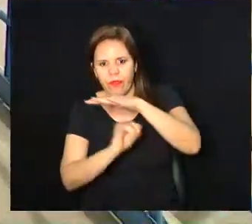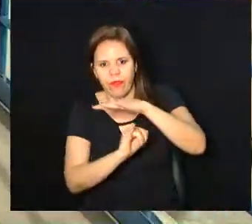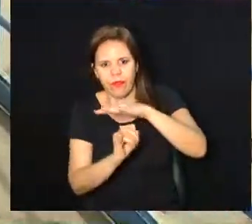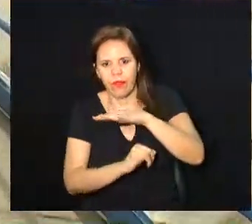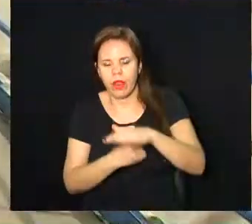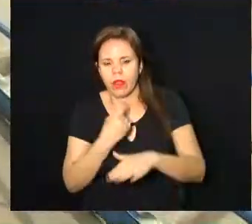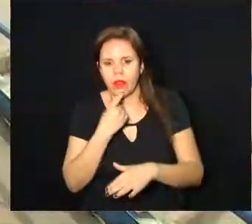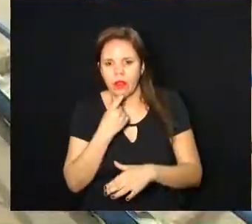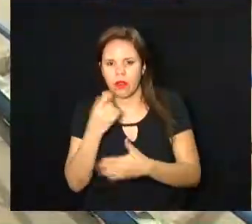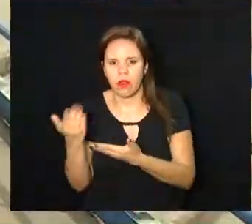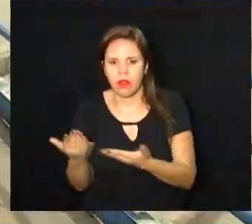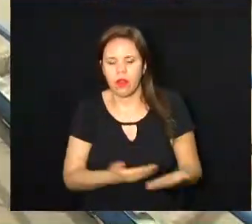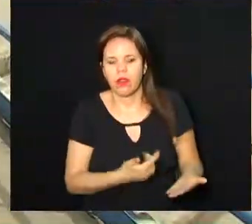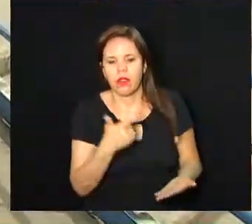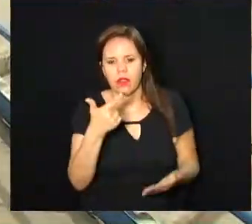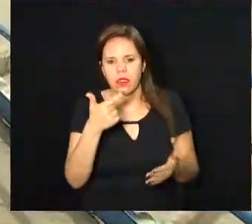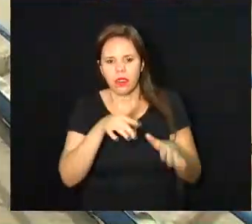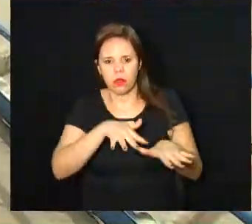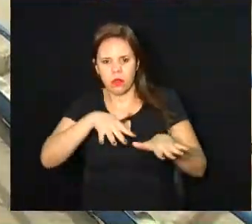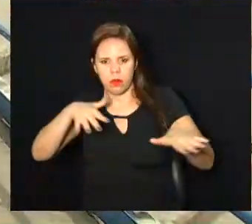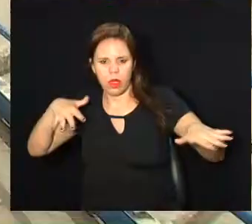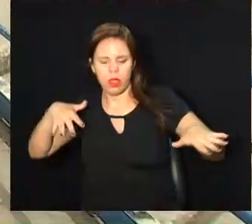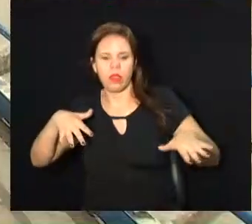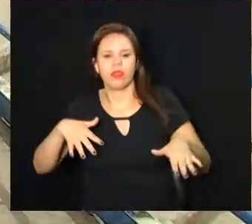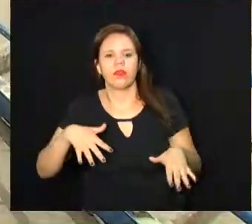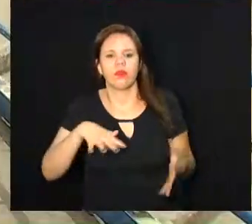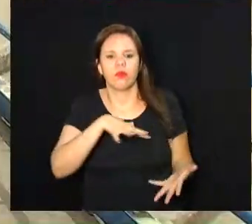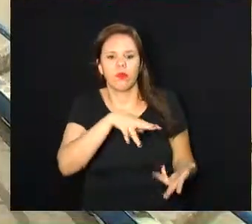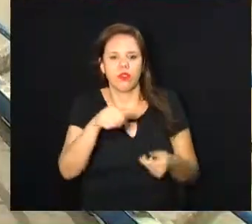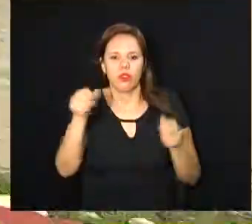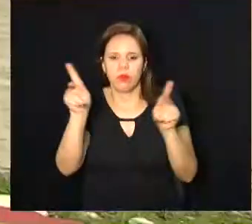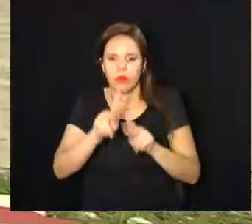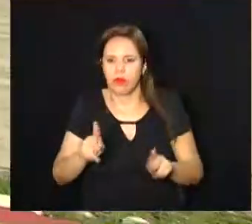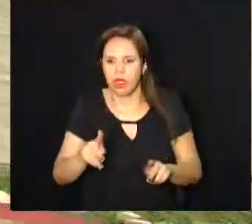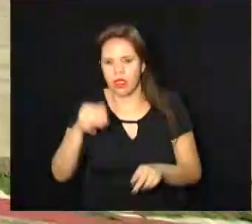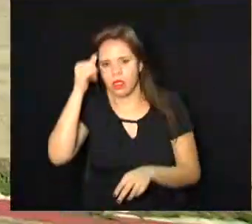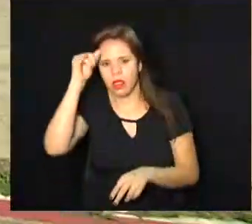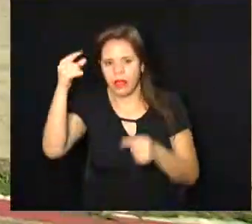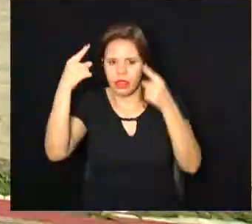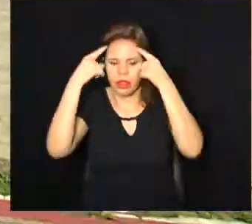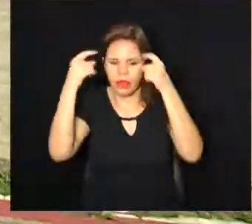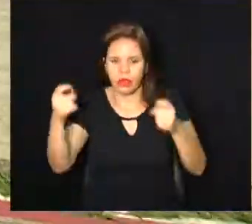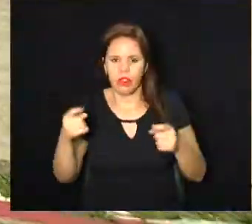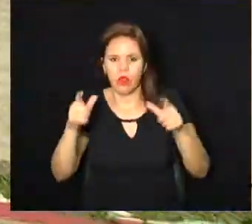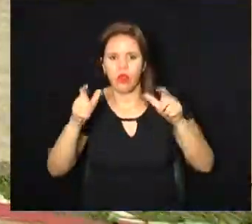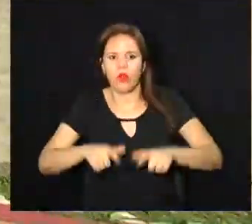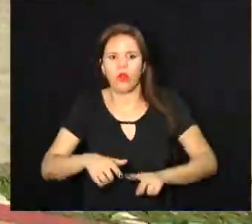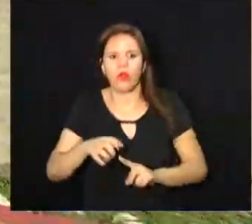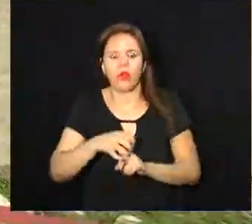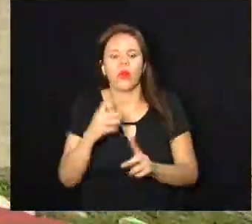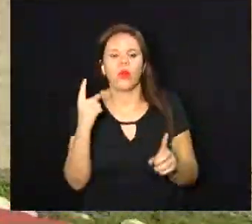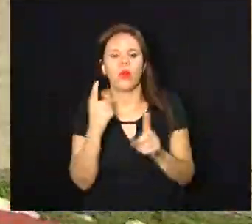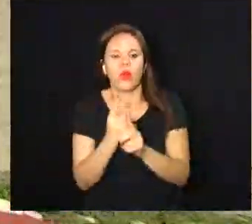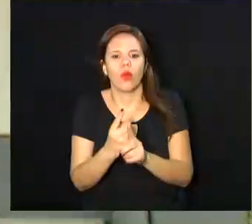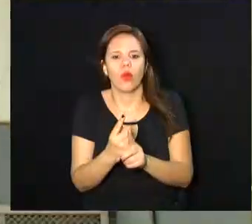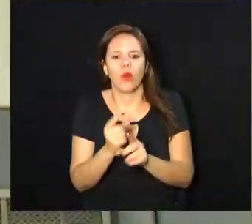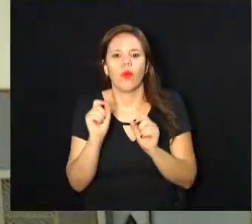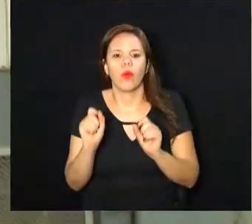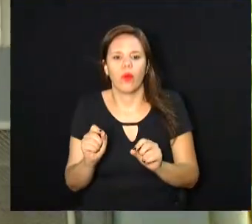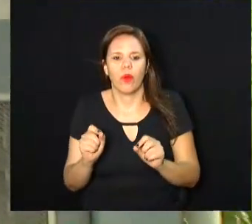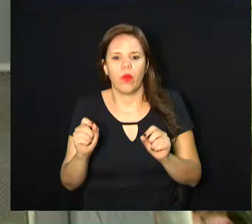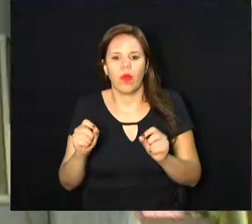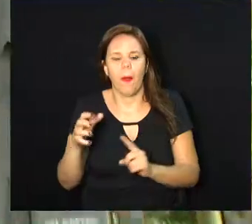Campinas recebeu a 2ª Marcha Mundial da Paz e da Não Violência. O ponto de encontro não poderia ser outro: